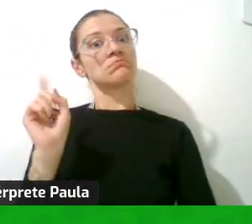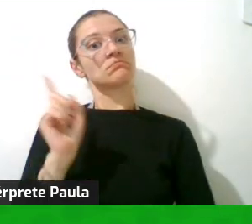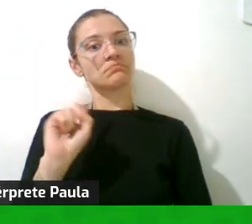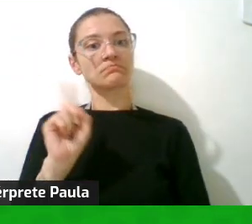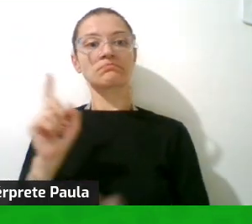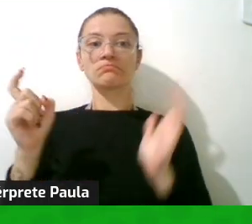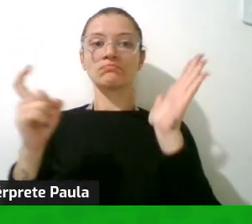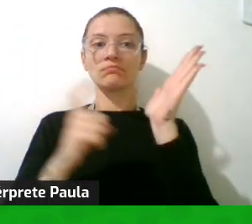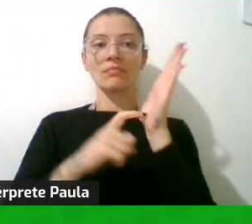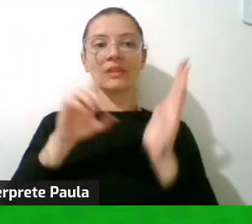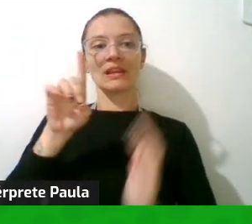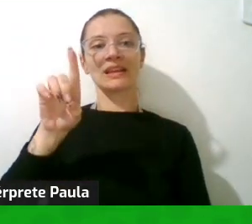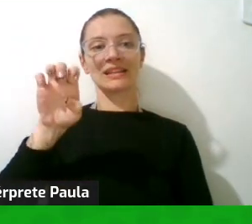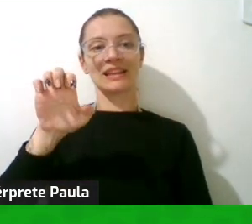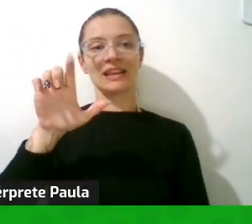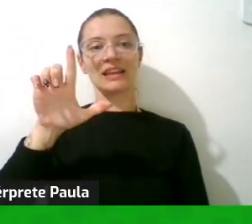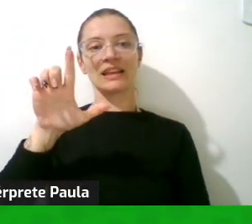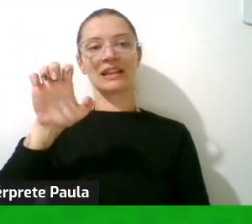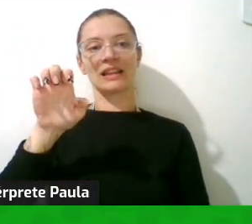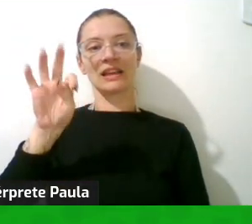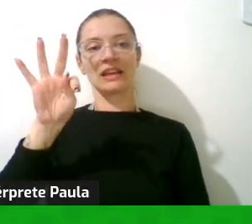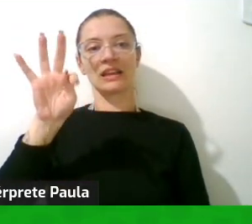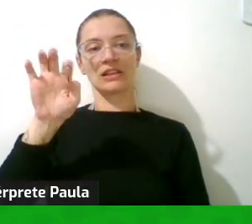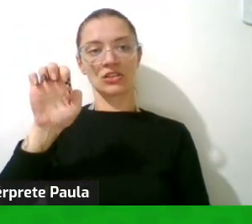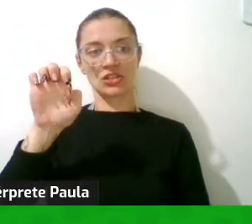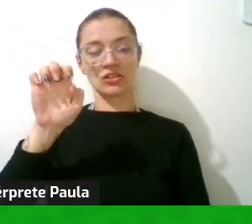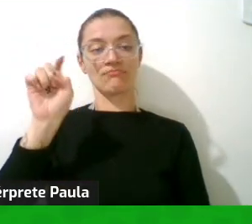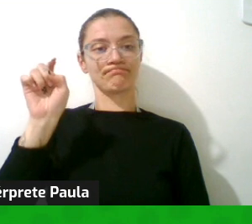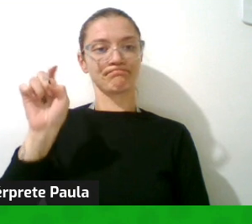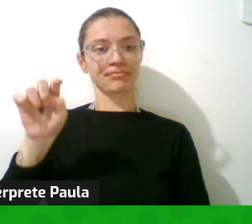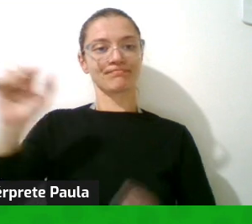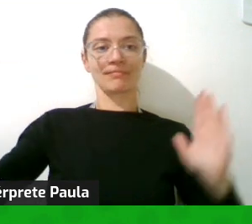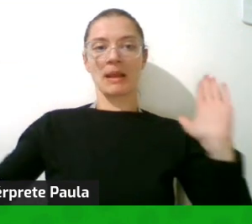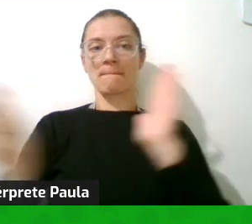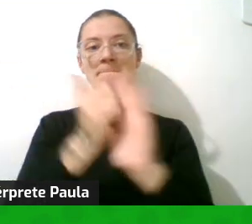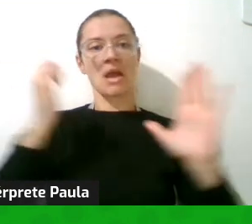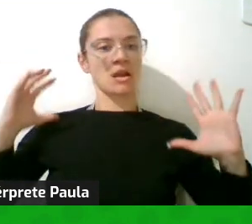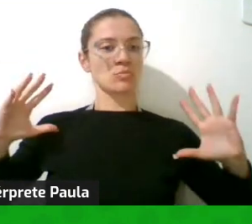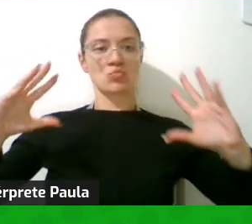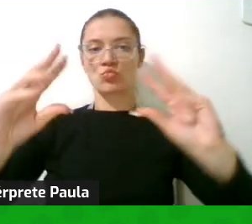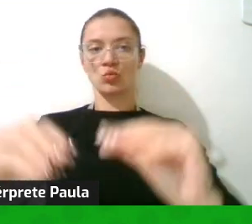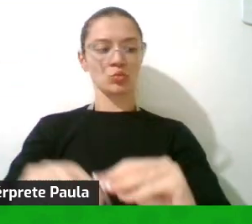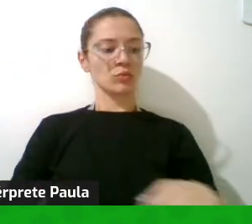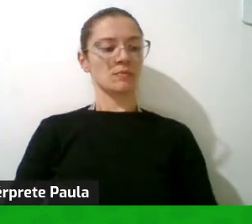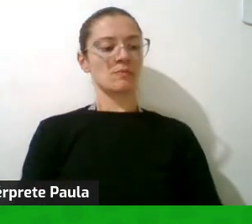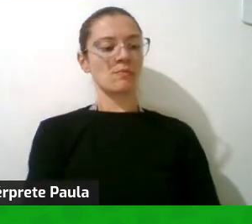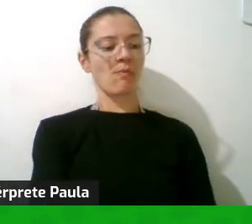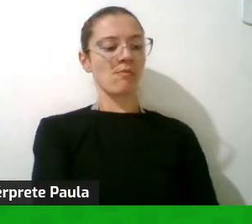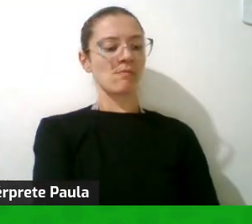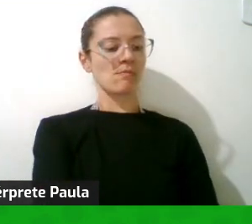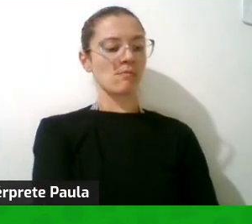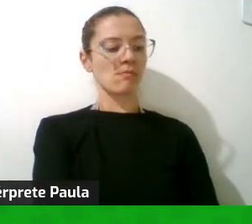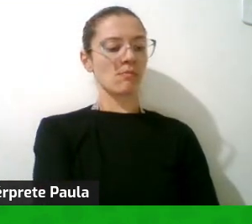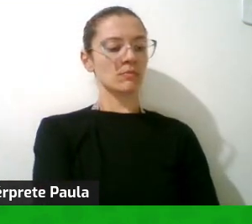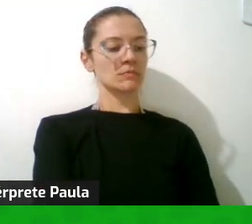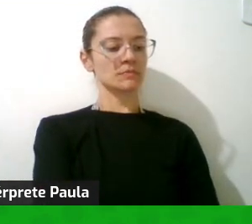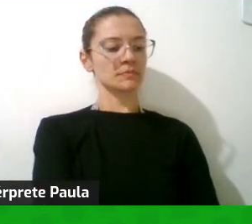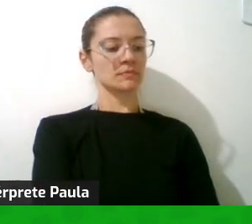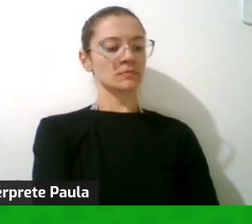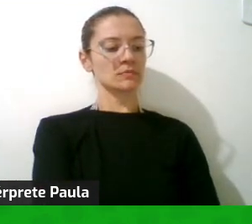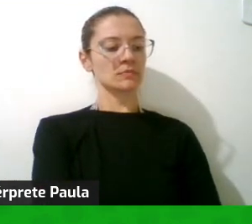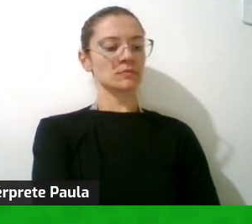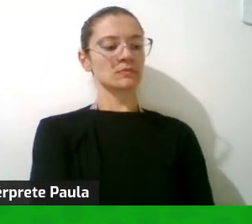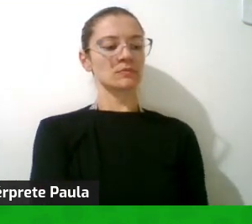botão Delete ou Del. Clicou no Del, ele apaga tudo que está na sua seleção. Então, como que a gente vai organizar aqui? A gente